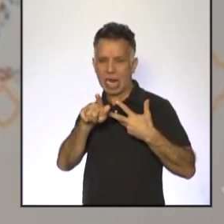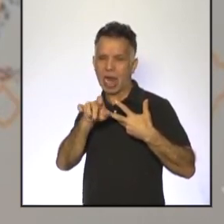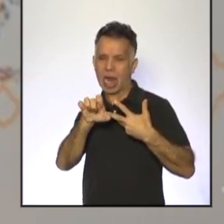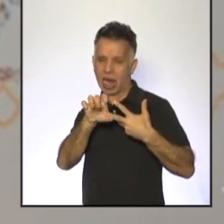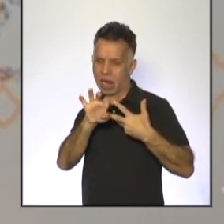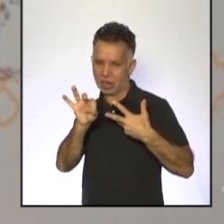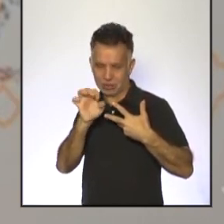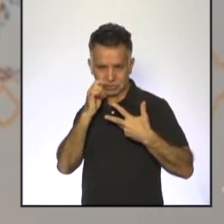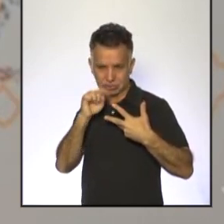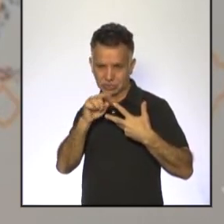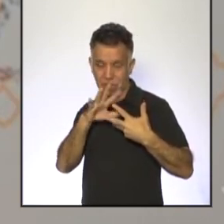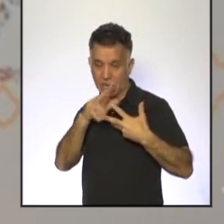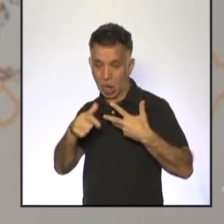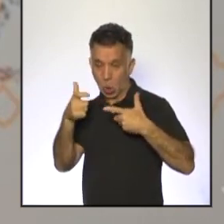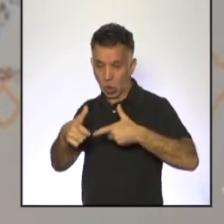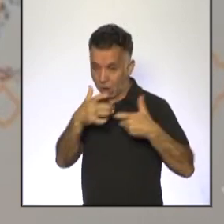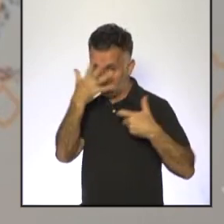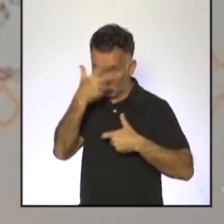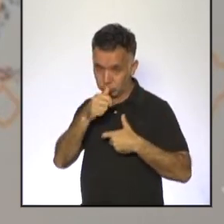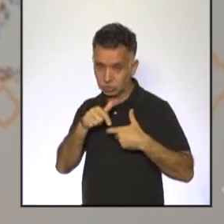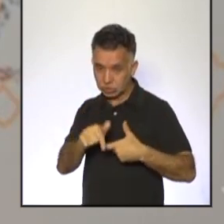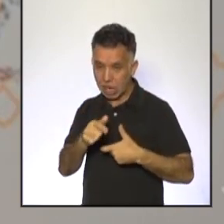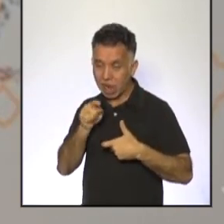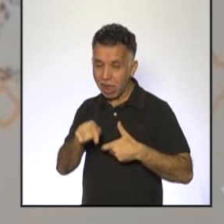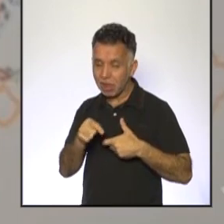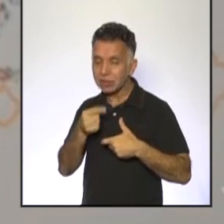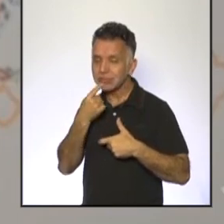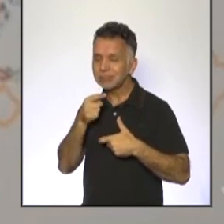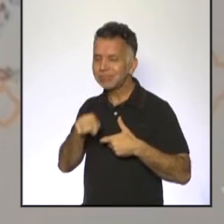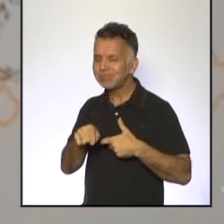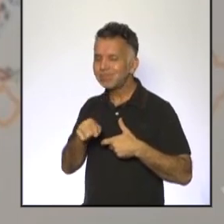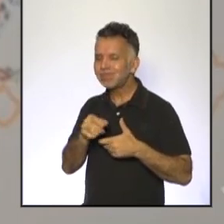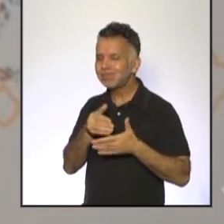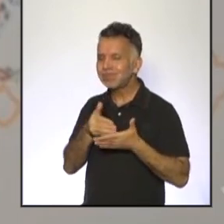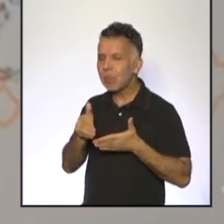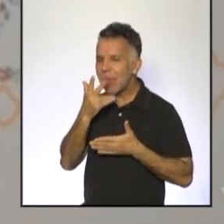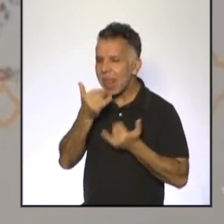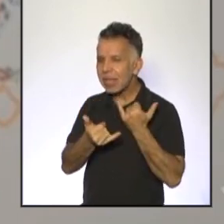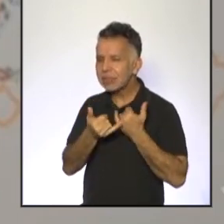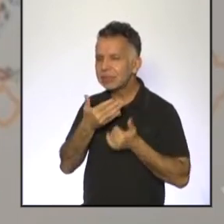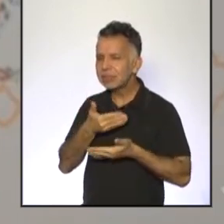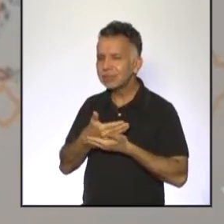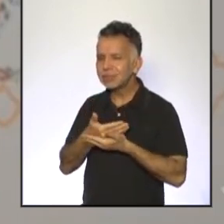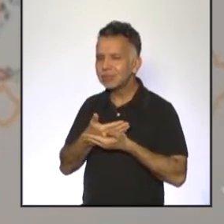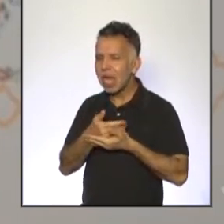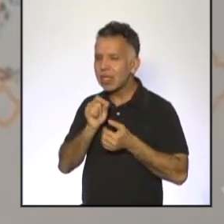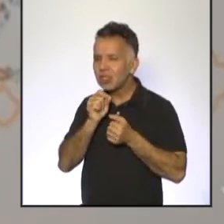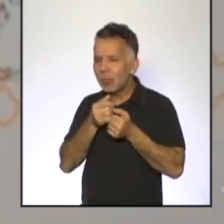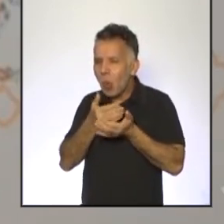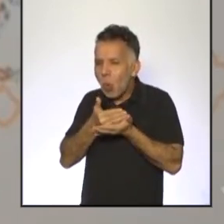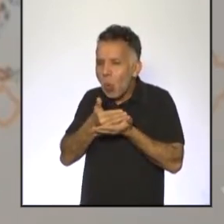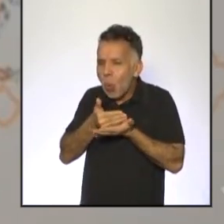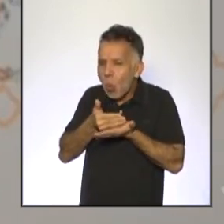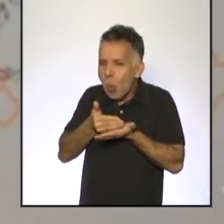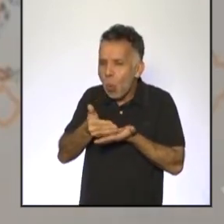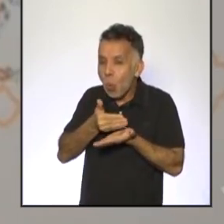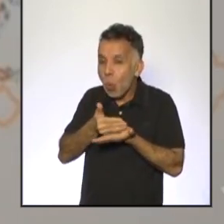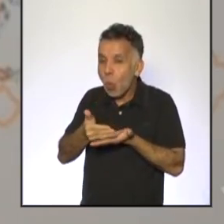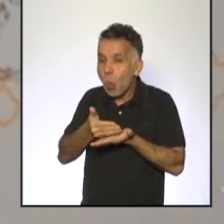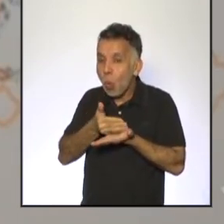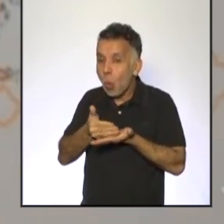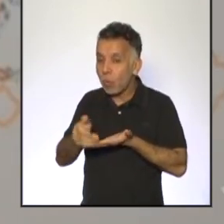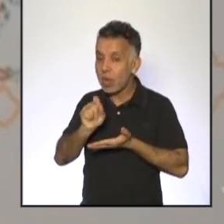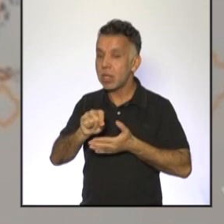muito bonita. Essa área aqui é como se fosse um embrião de um oceano. Por quê? Eu vou te mostrar aqui